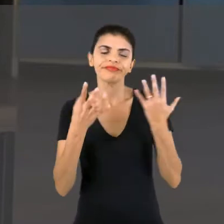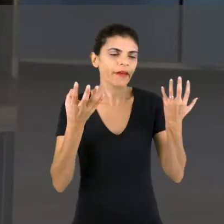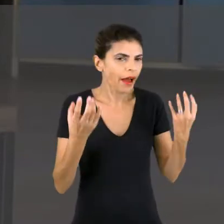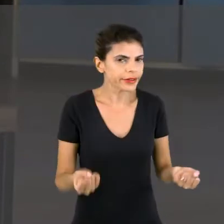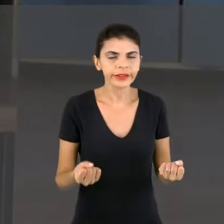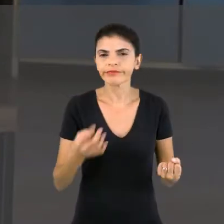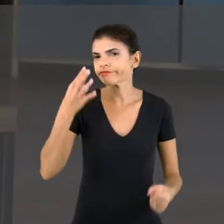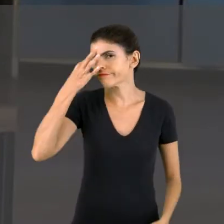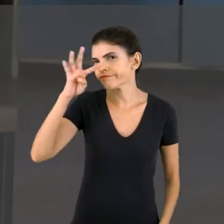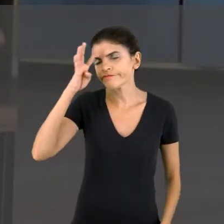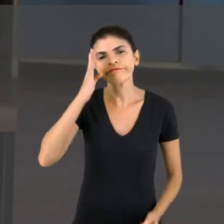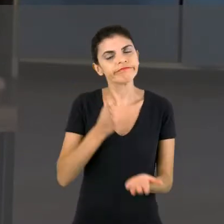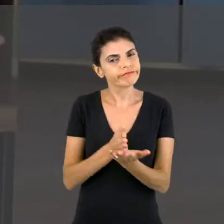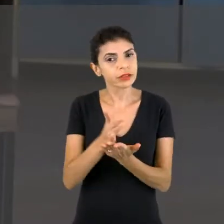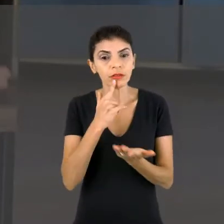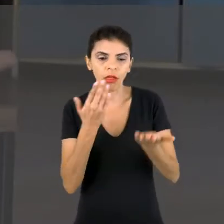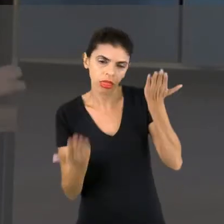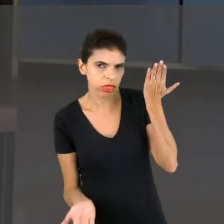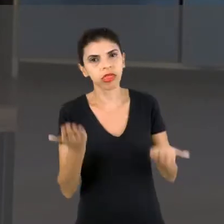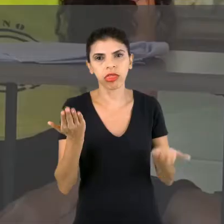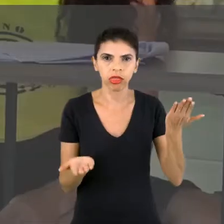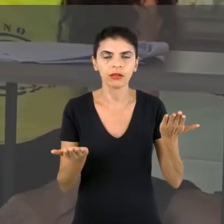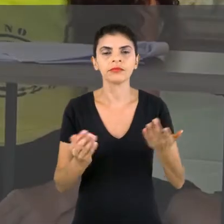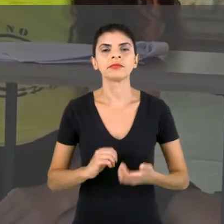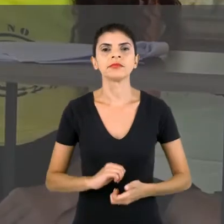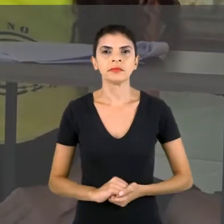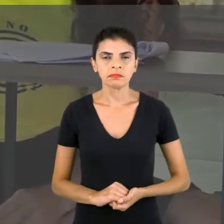juntos, porque senão há um desequilíbrio nessa balança.